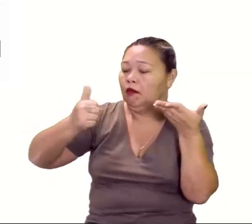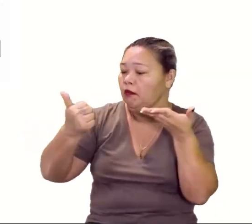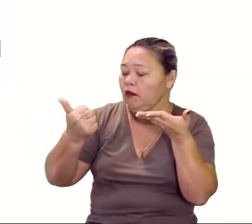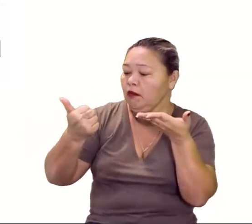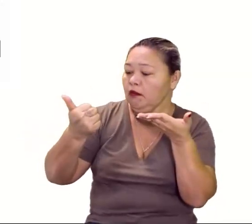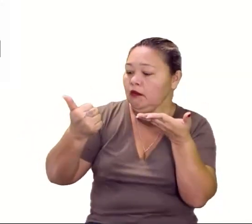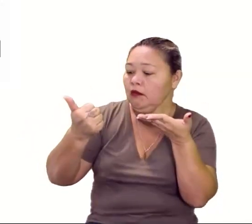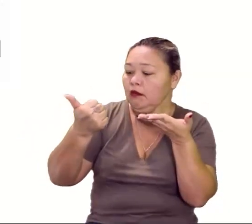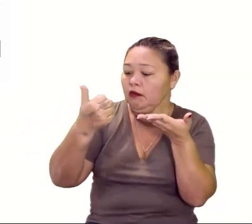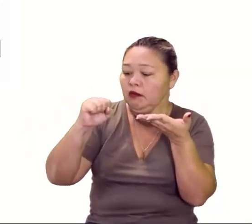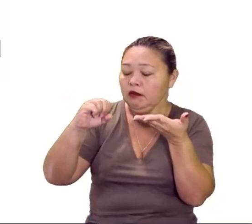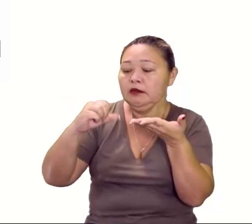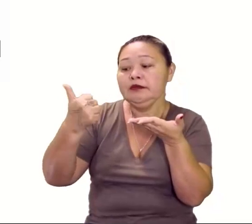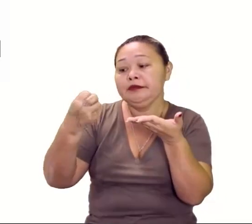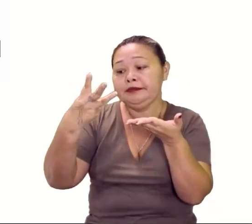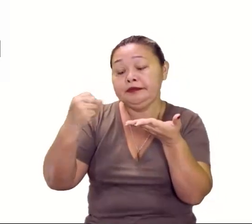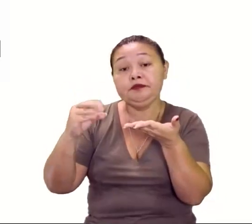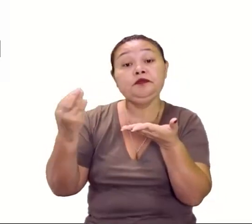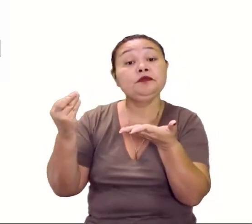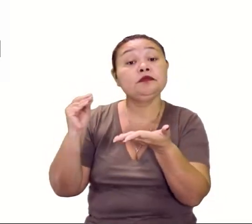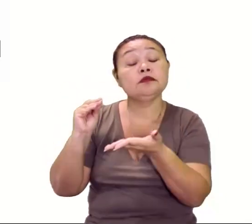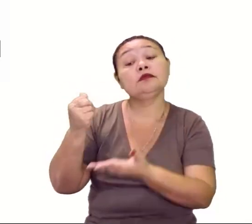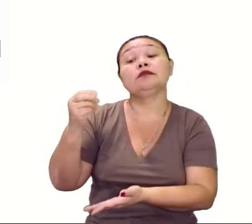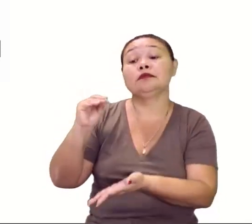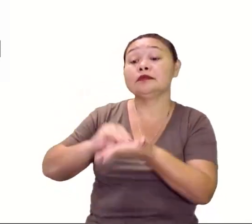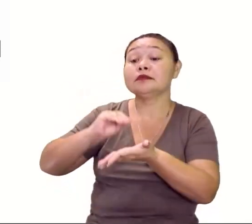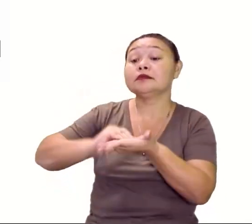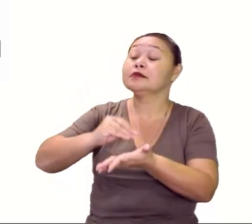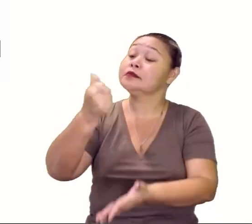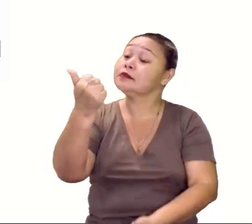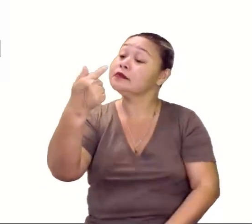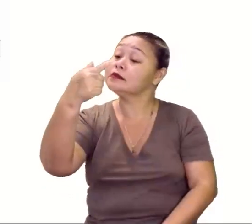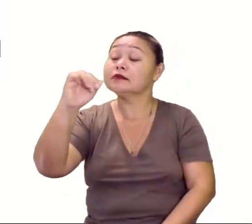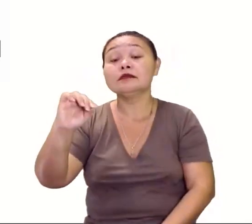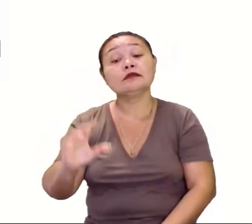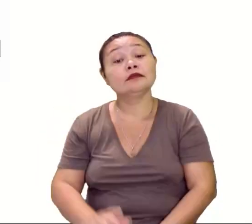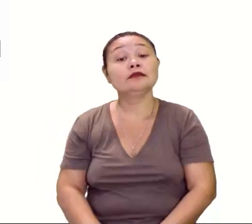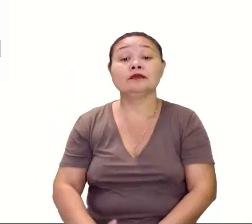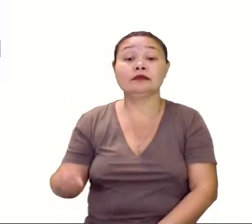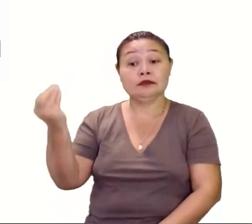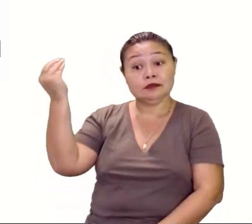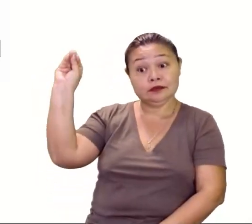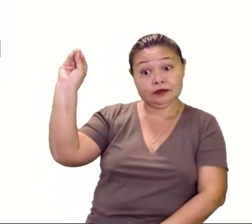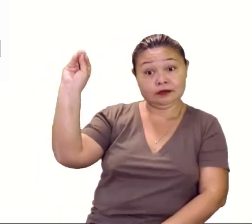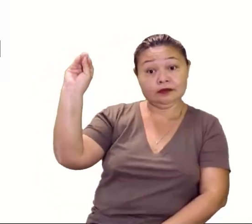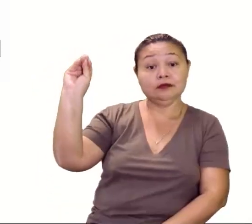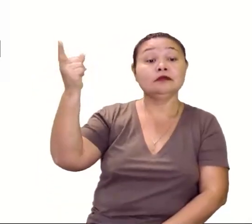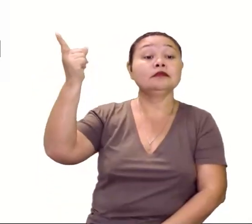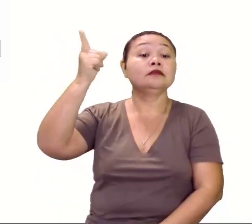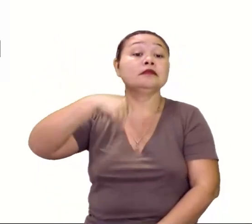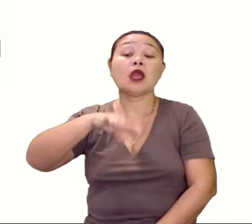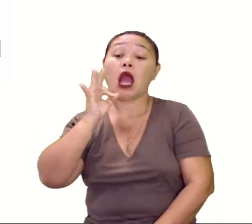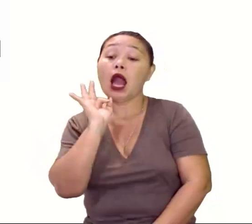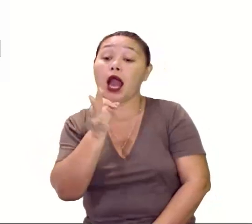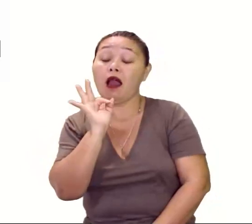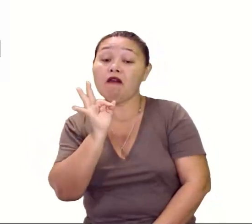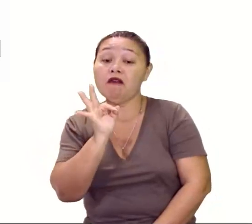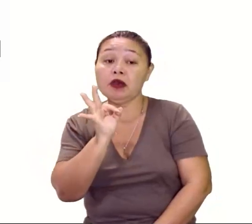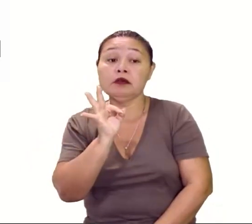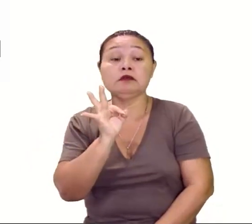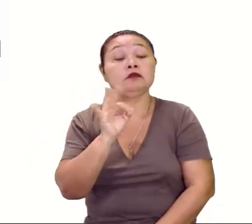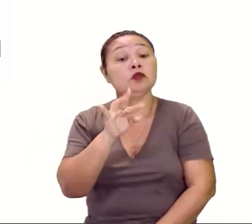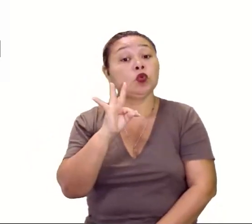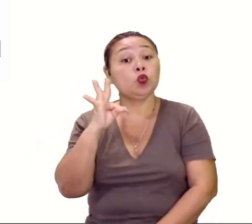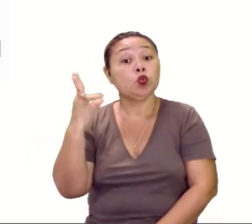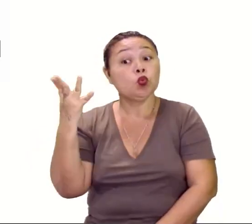eu tenho que tirar 130. Quem restou? 270. 270. Beleza? Beleza. Agora vamos no café. O